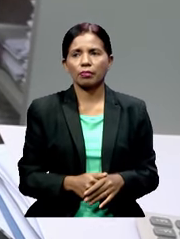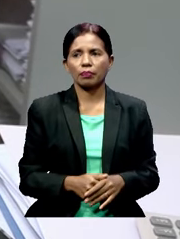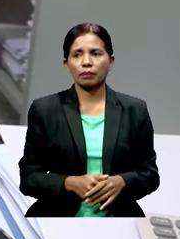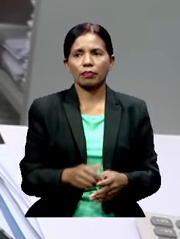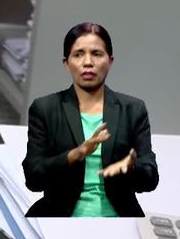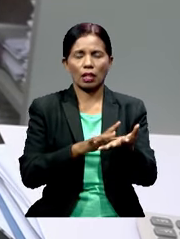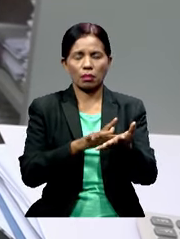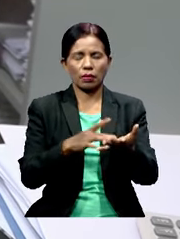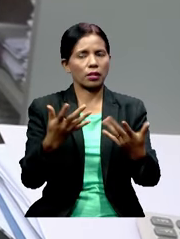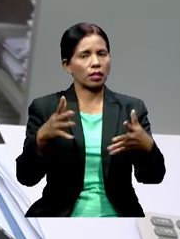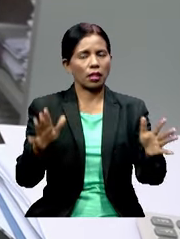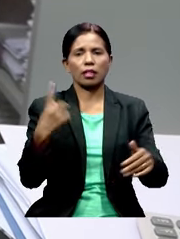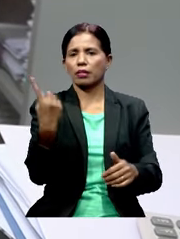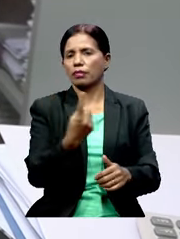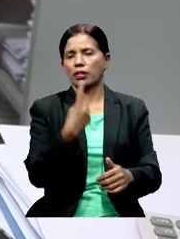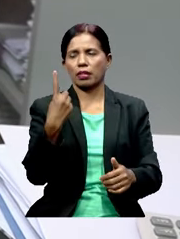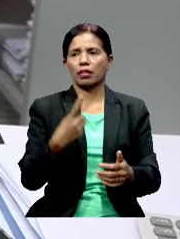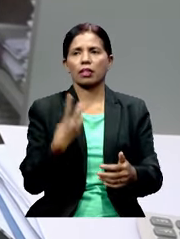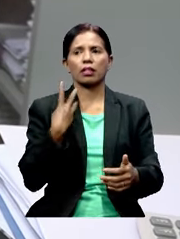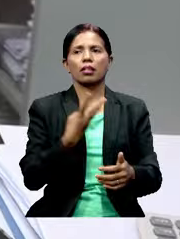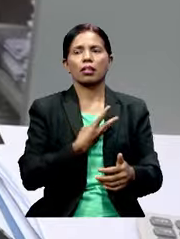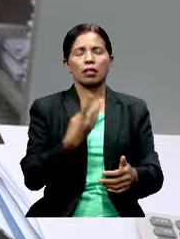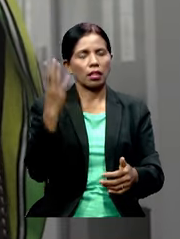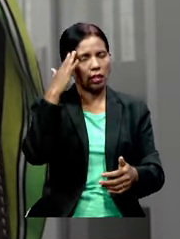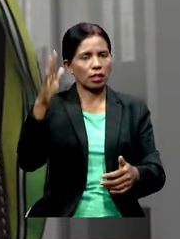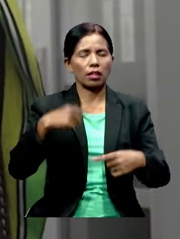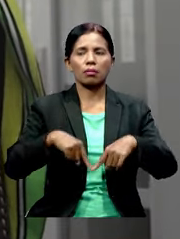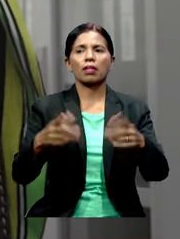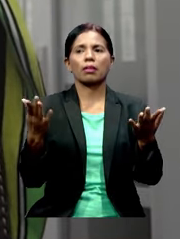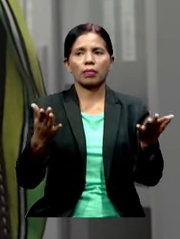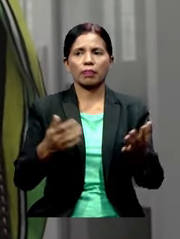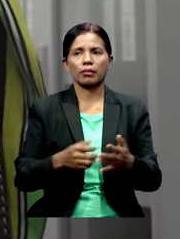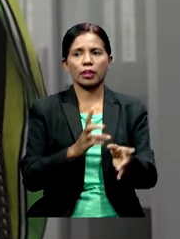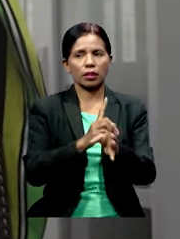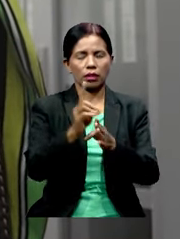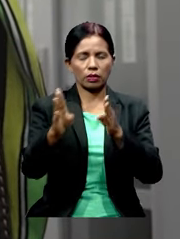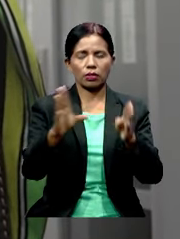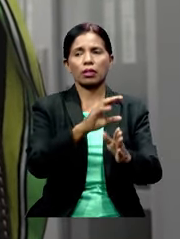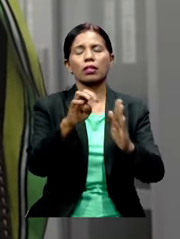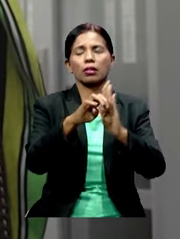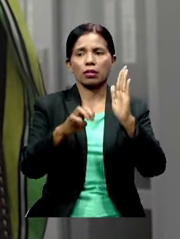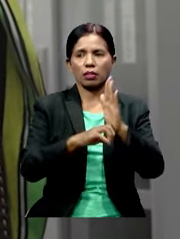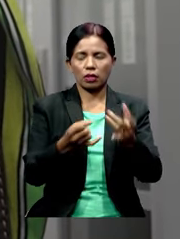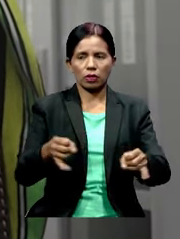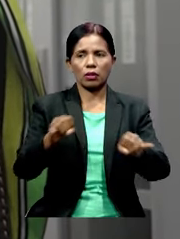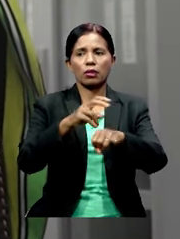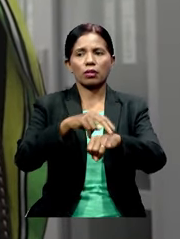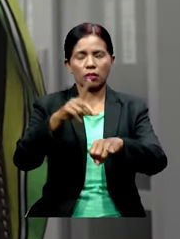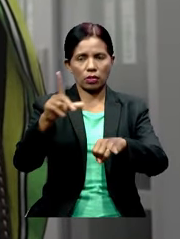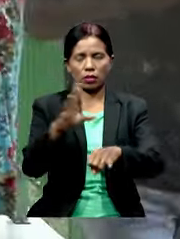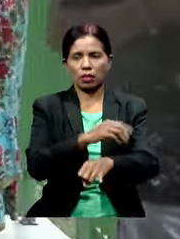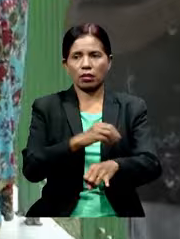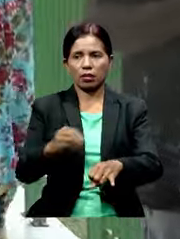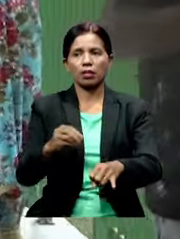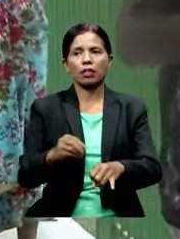emuruk senela iya lade ita lade natu balos nih. Antes ne diretor executivo Instituto Nacional Farmácia no Produto